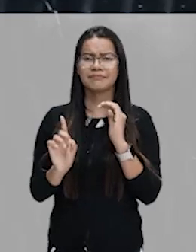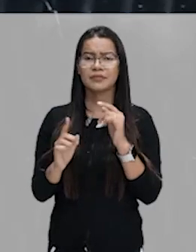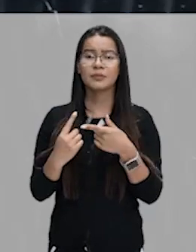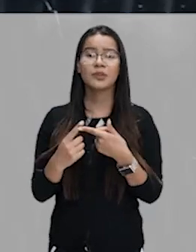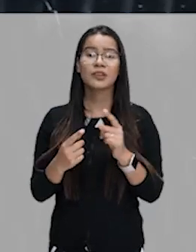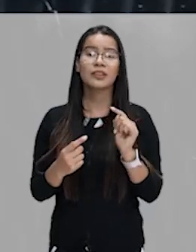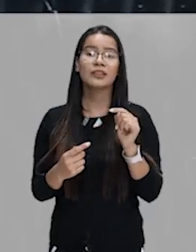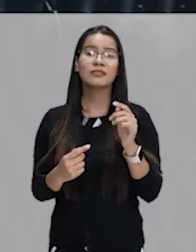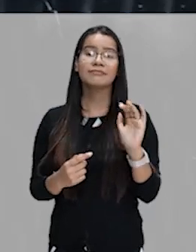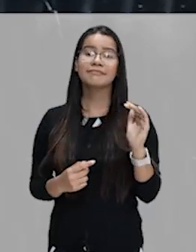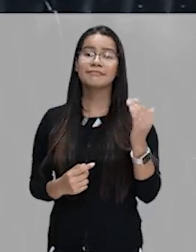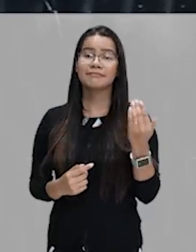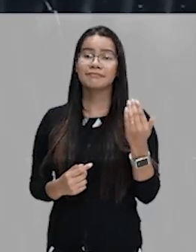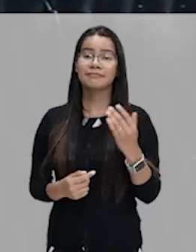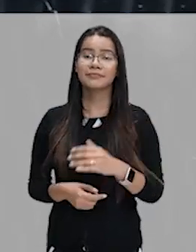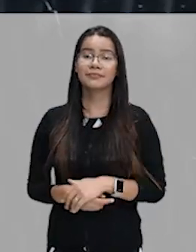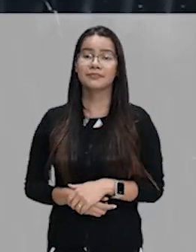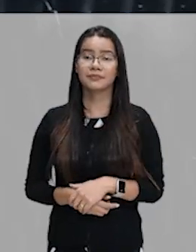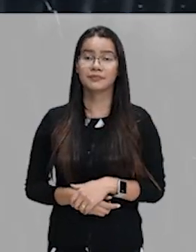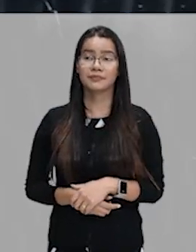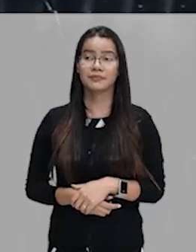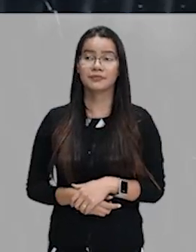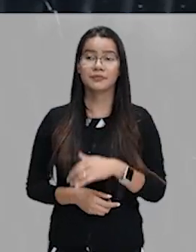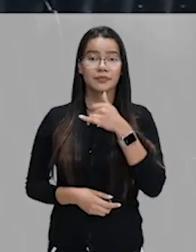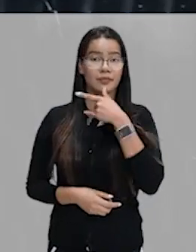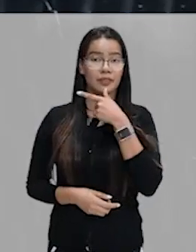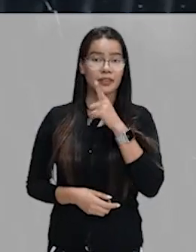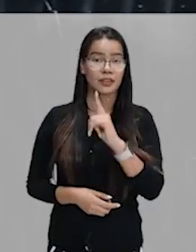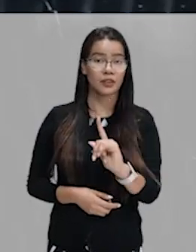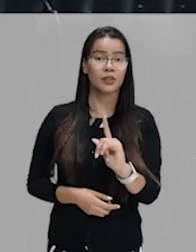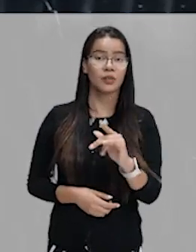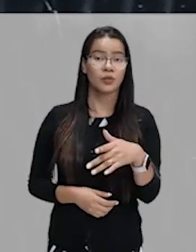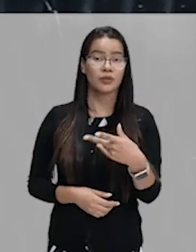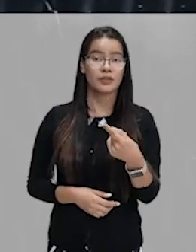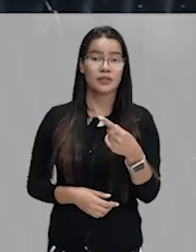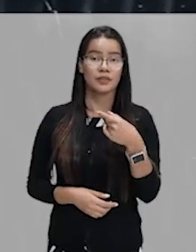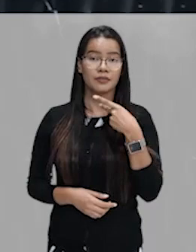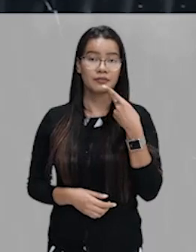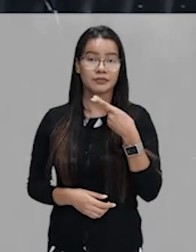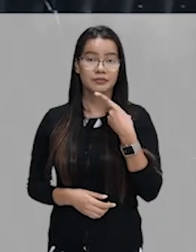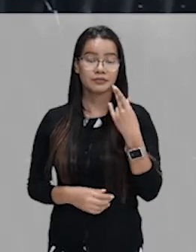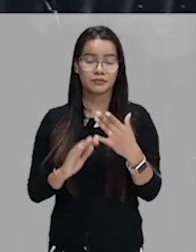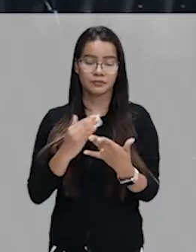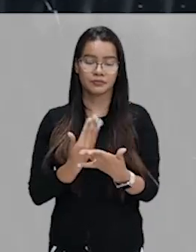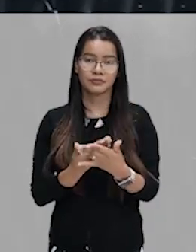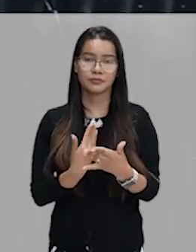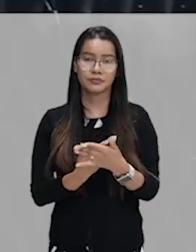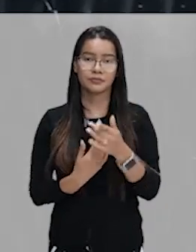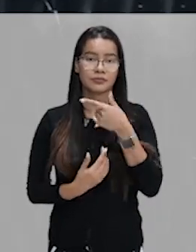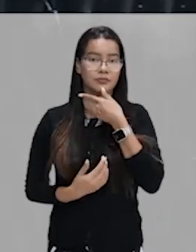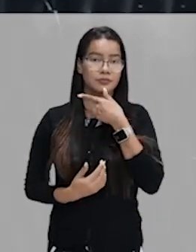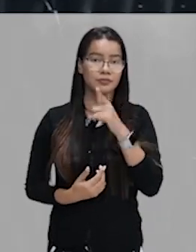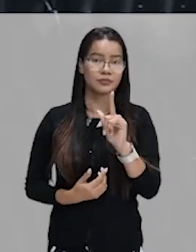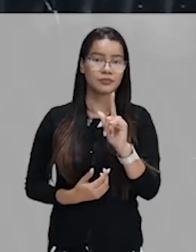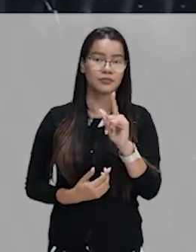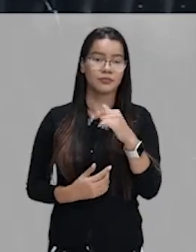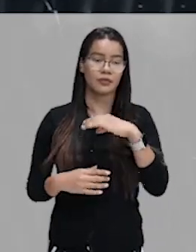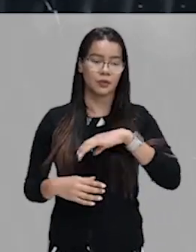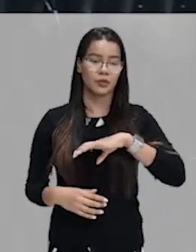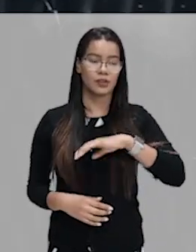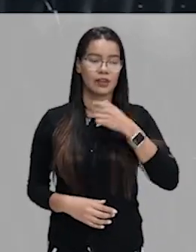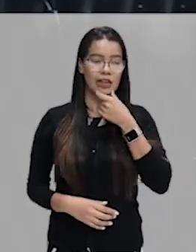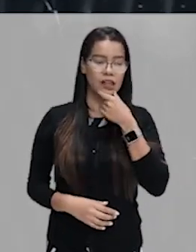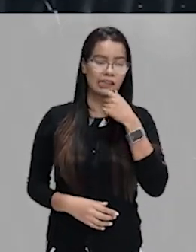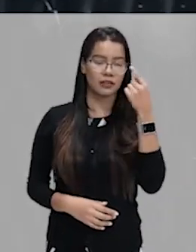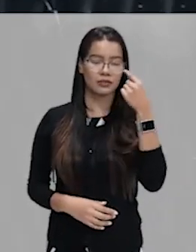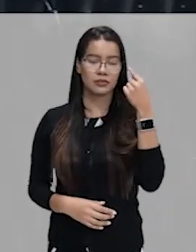isso acontece? A língua, o idioma, quando você fala de um estudo de um idioma, né, português,